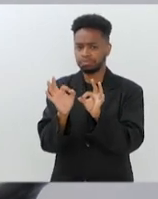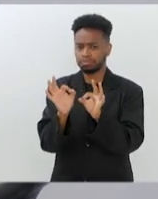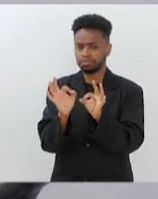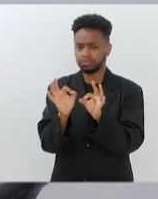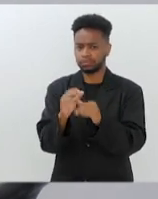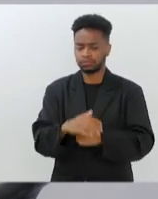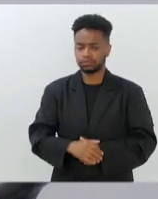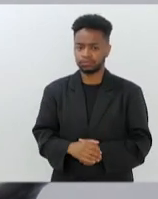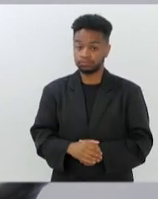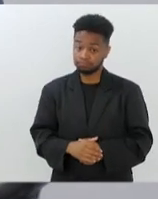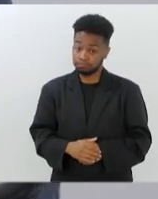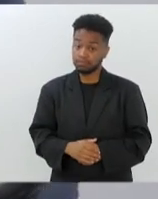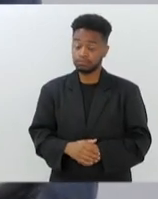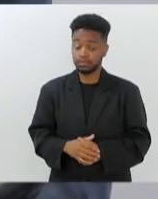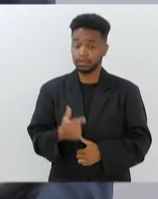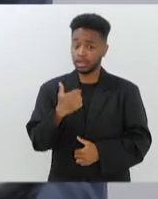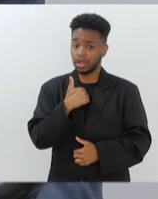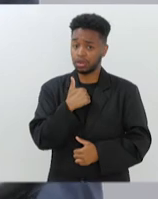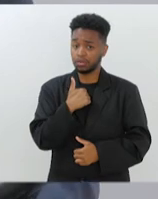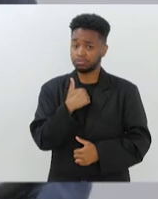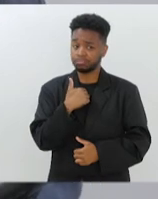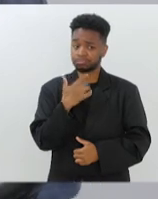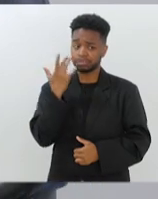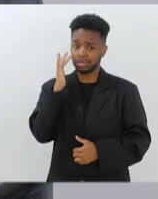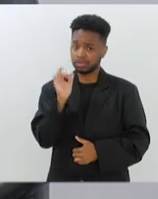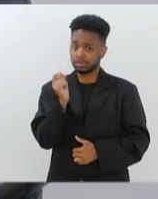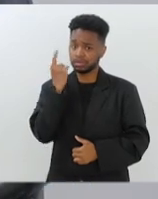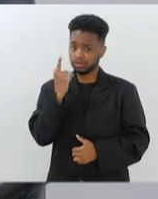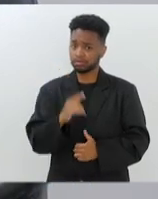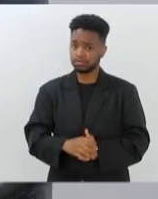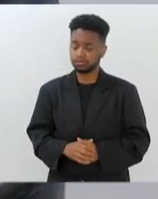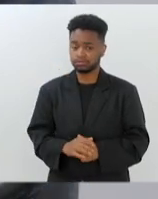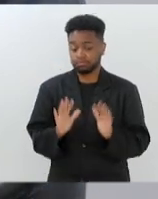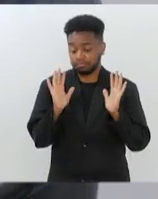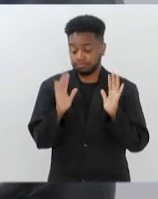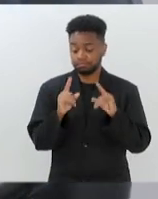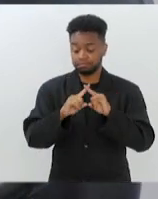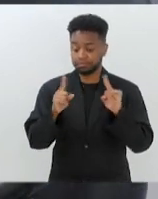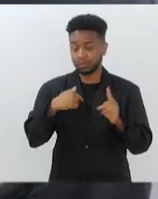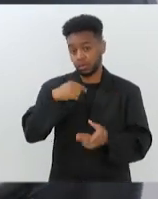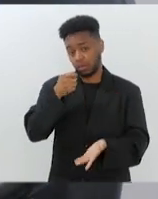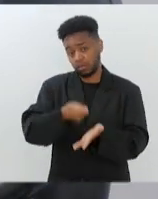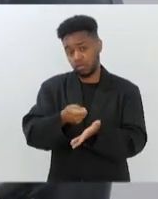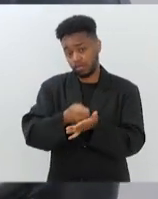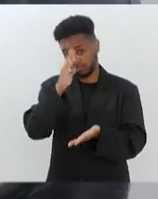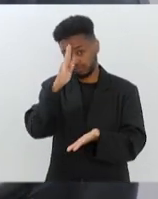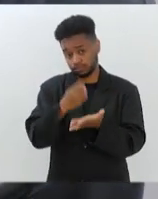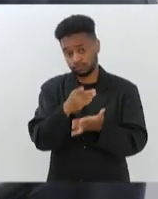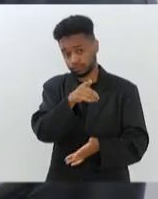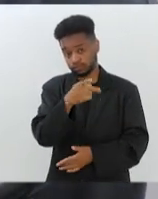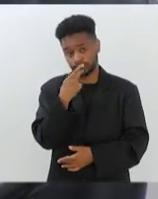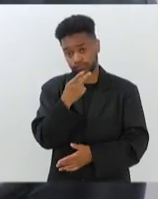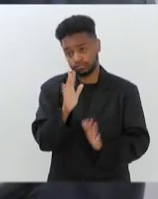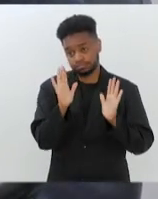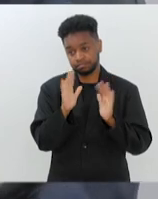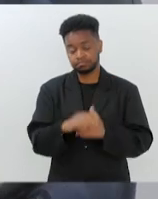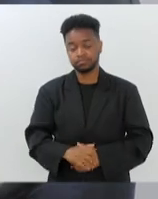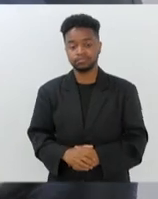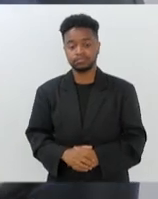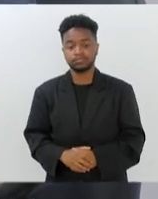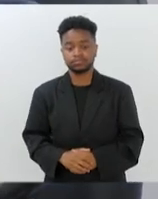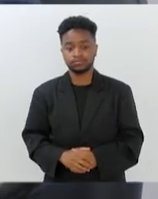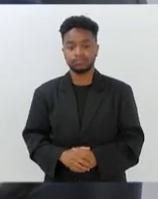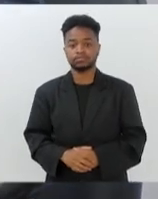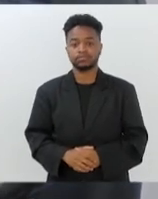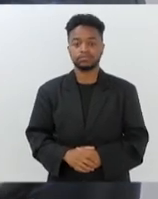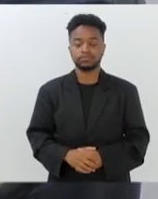me me causa me causa espécie me causa espécie mas sou obrigado a acreditar no que o senhor tá dizendo né é Inclusive a gente